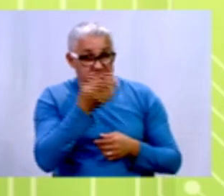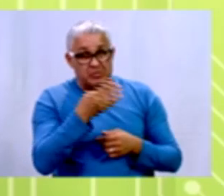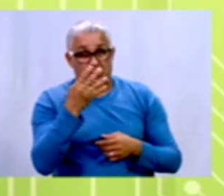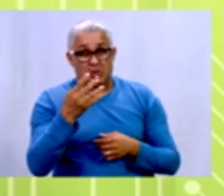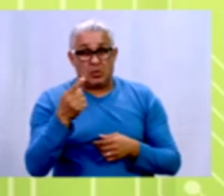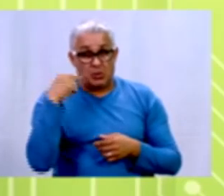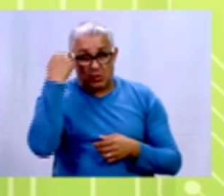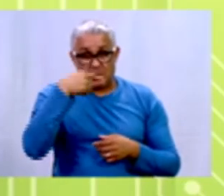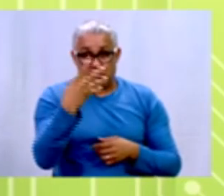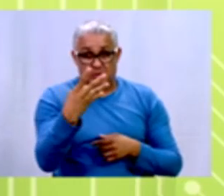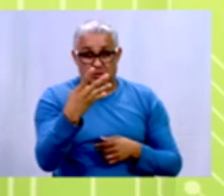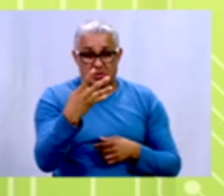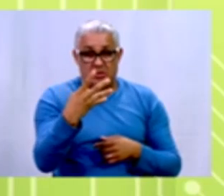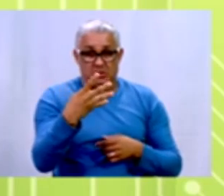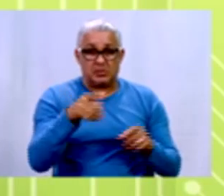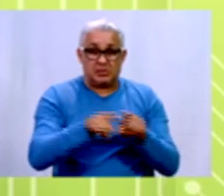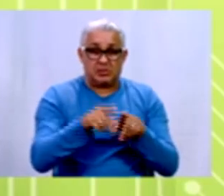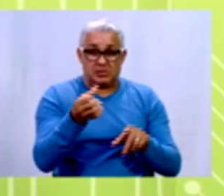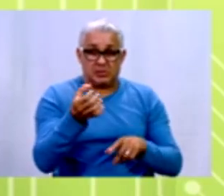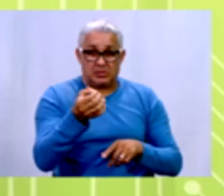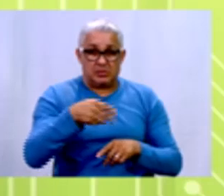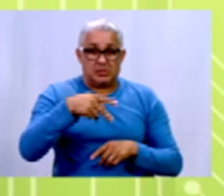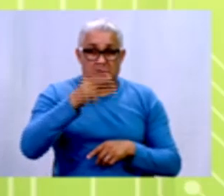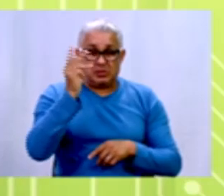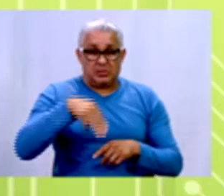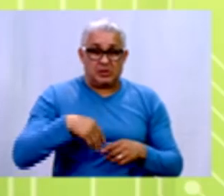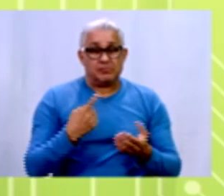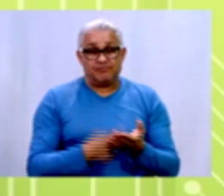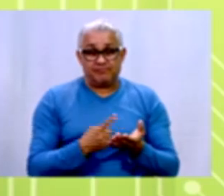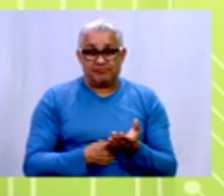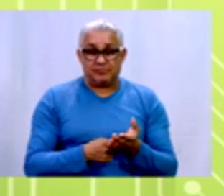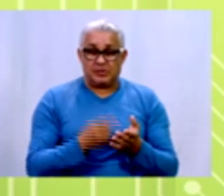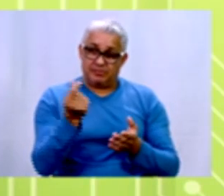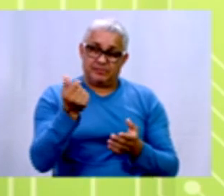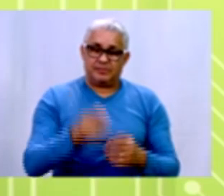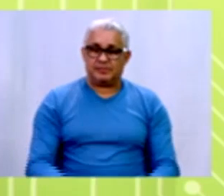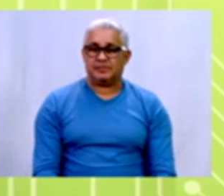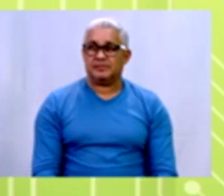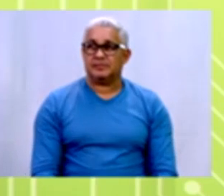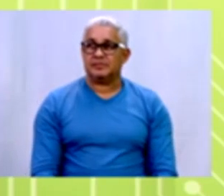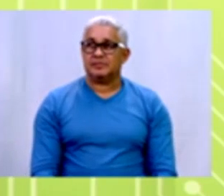horas e rodamos 60 km. Quem sabe a gente chega num acordo de preço.